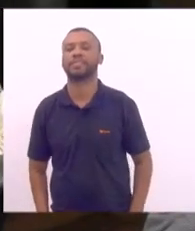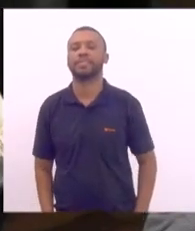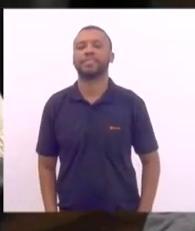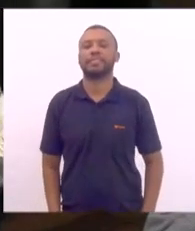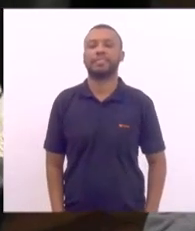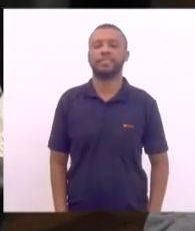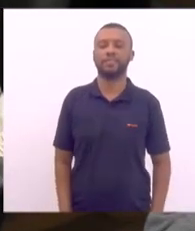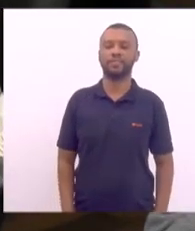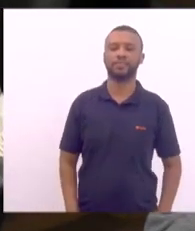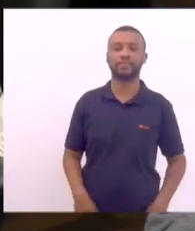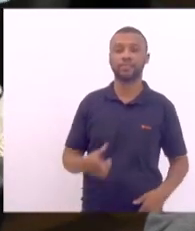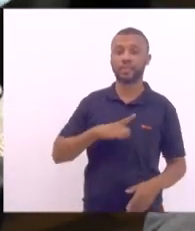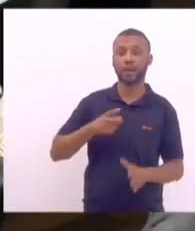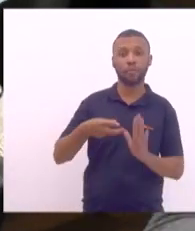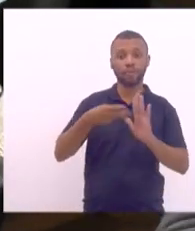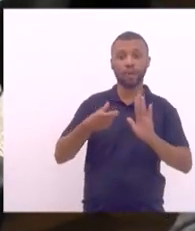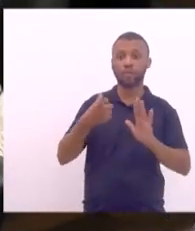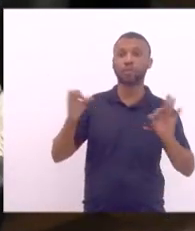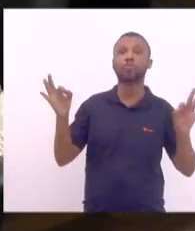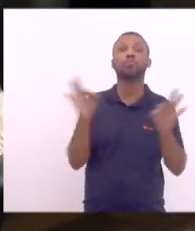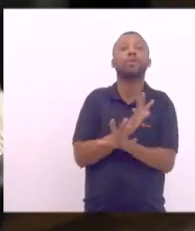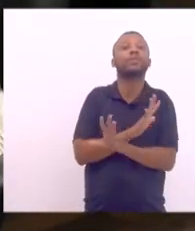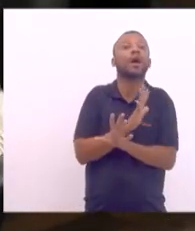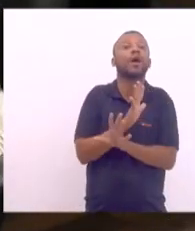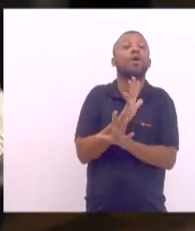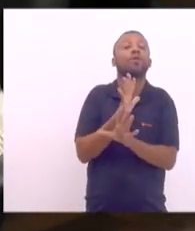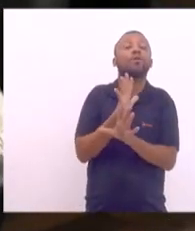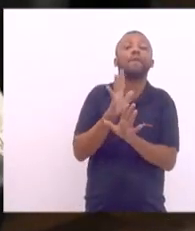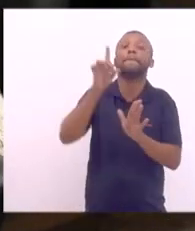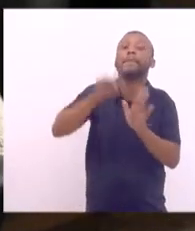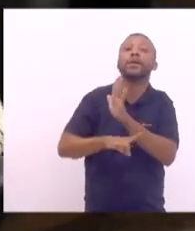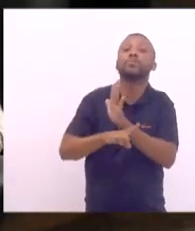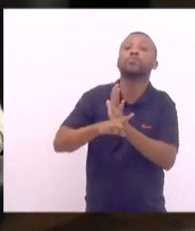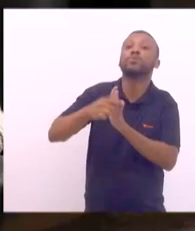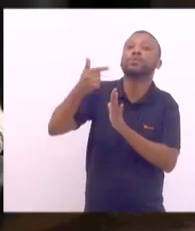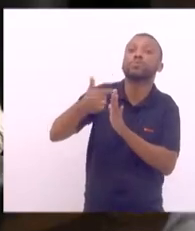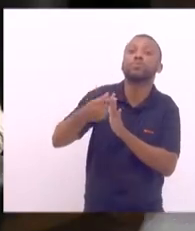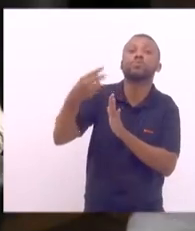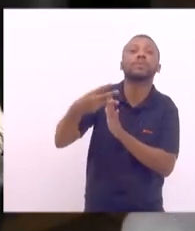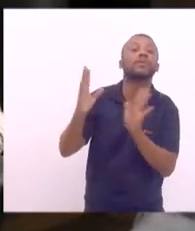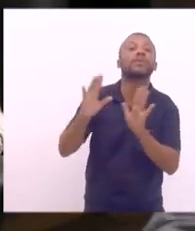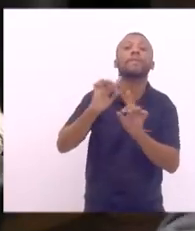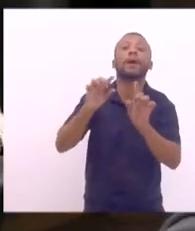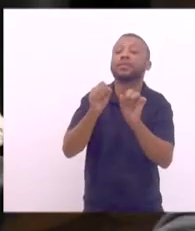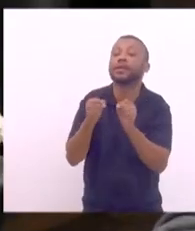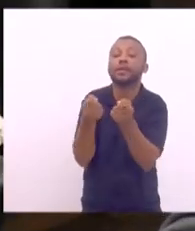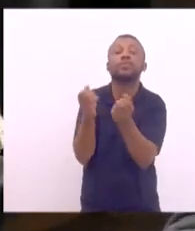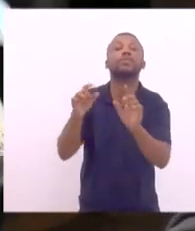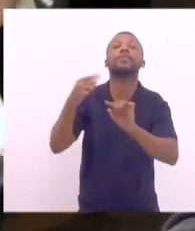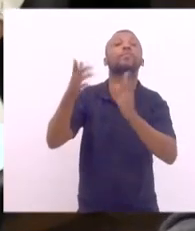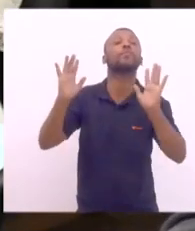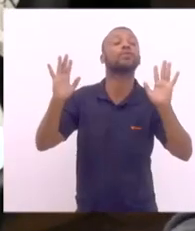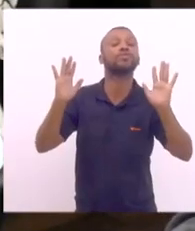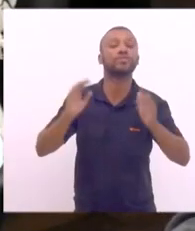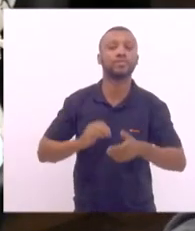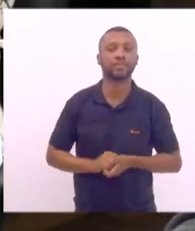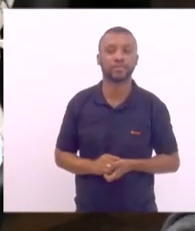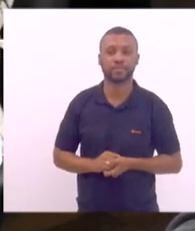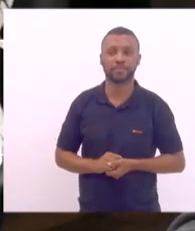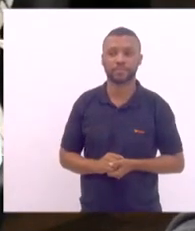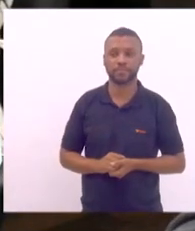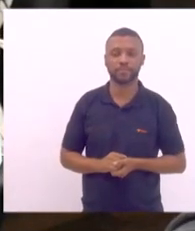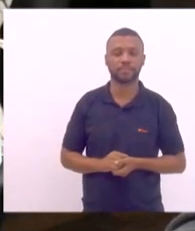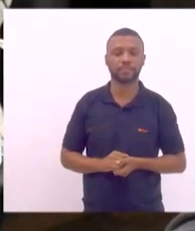veto total e destaca, exceto o segundo e terceiro. Sim, mas e para essa garantia depois? Aí ela vai fazer já hoje ou amanhã